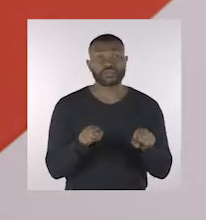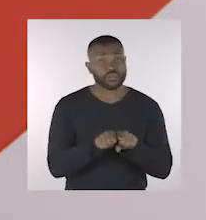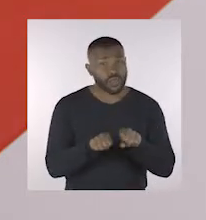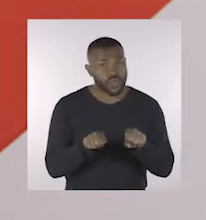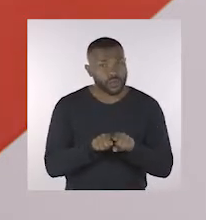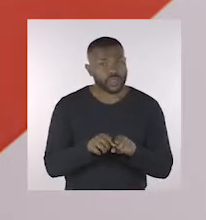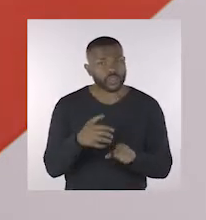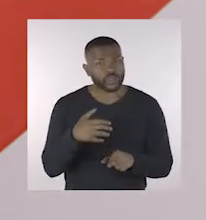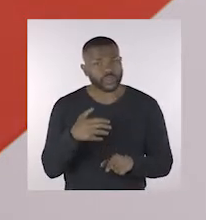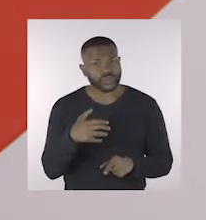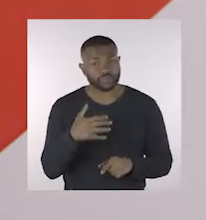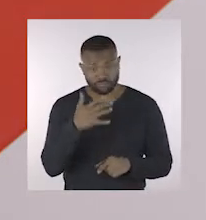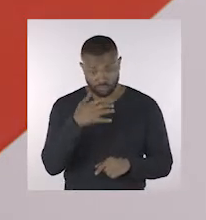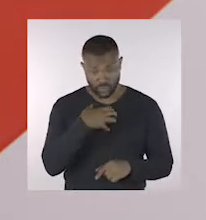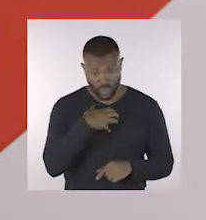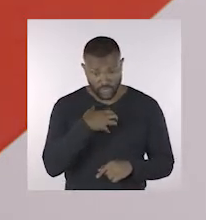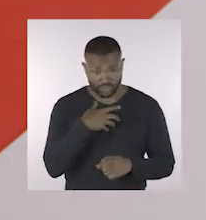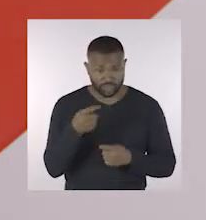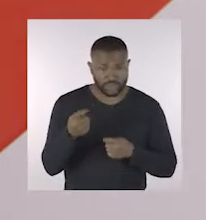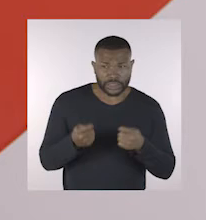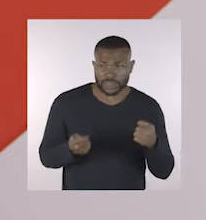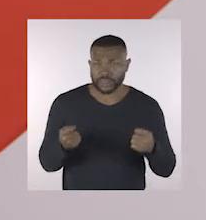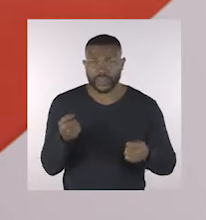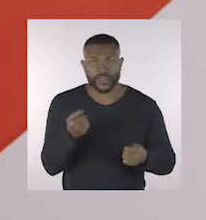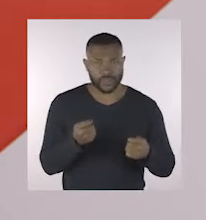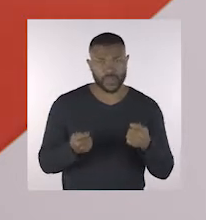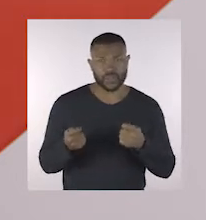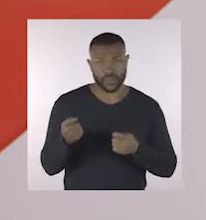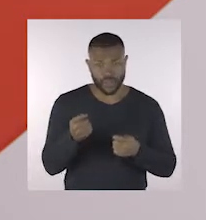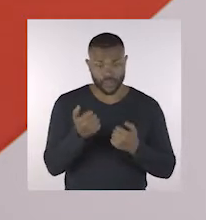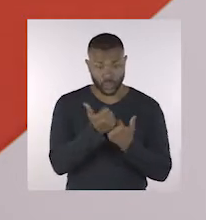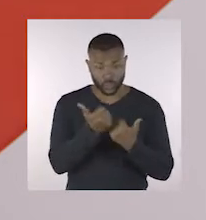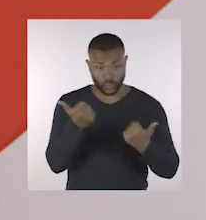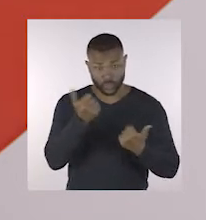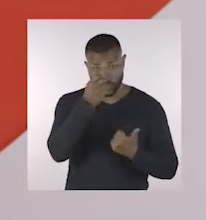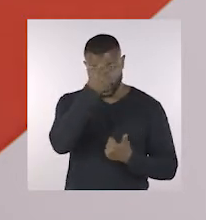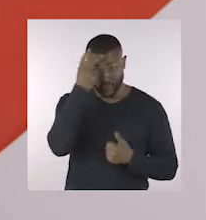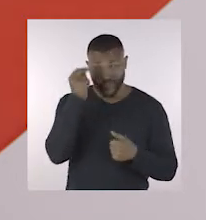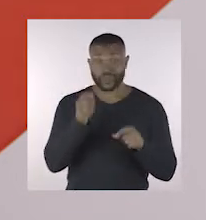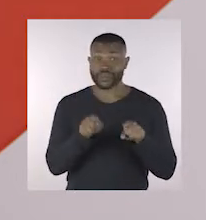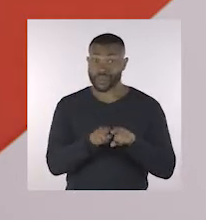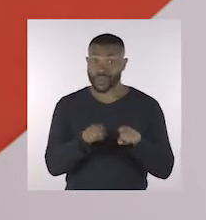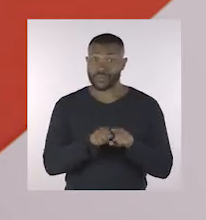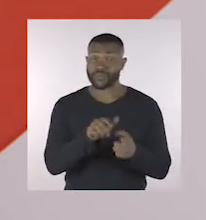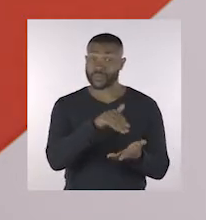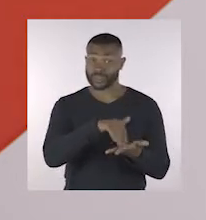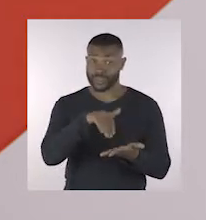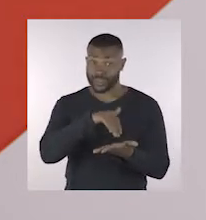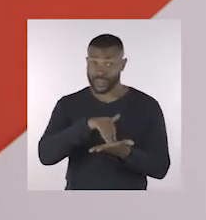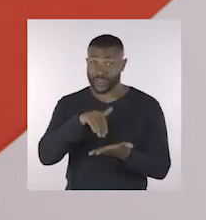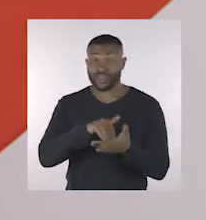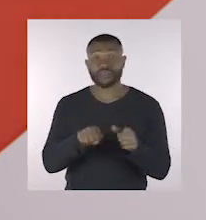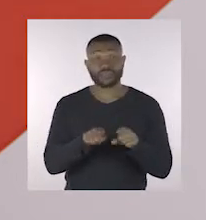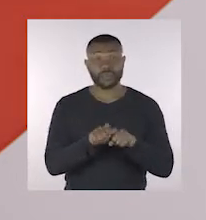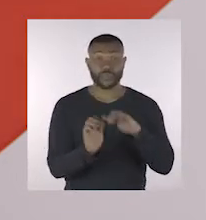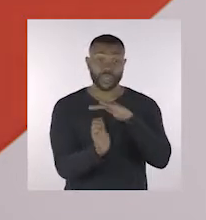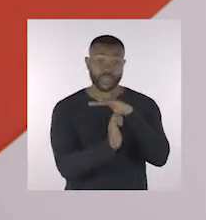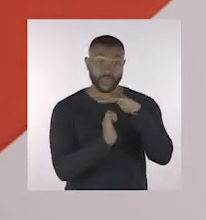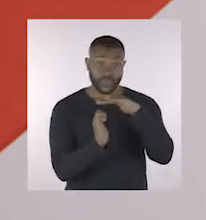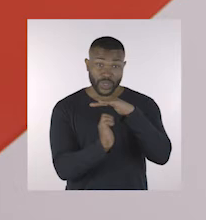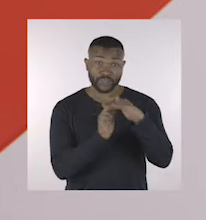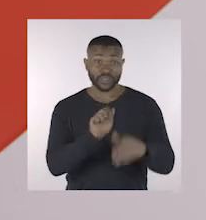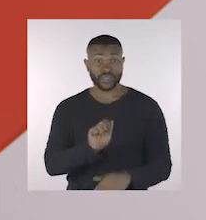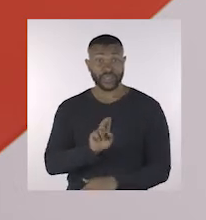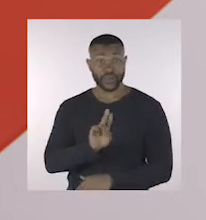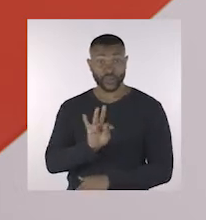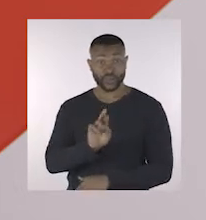que confiar e você tem que ter gente com capital de política para gerenciar tanto a subprefeituras começa a secretarias as